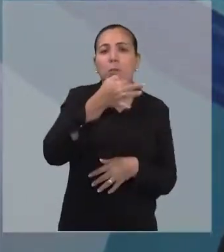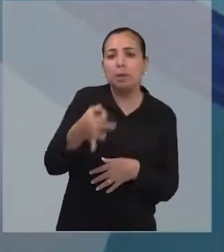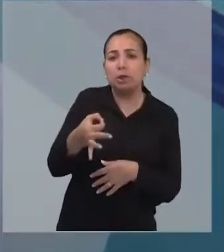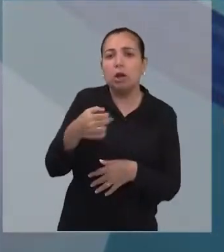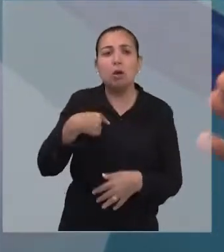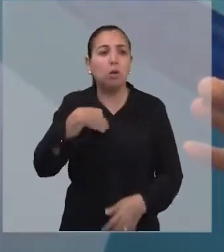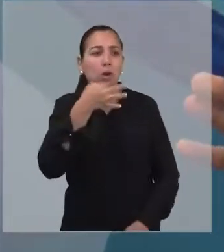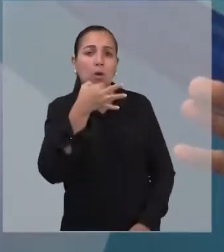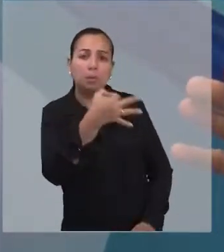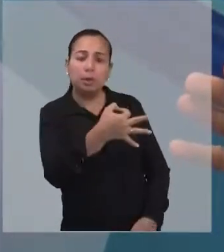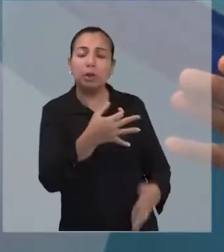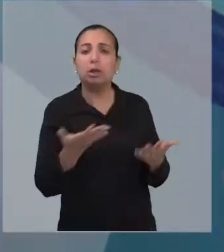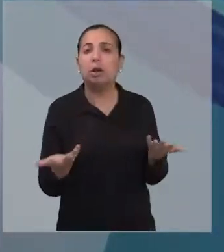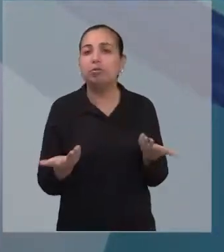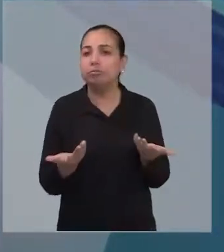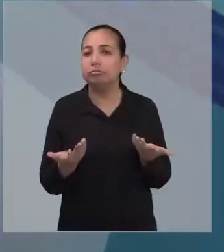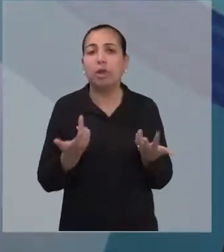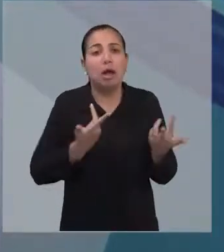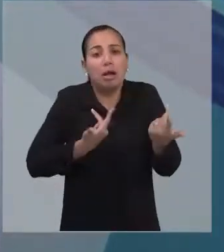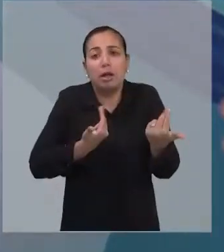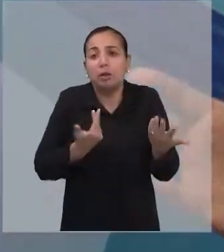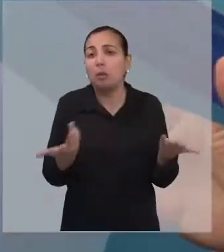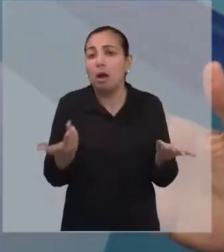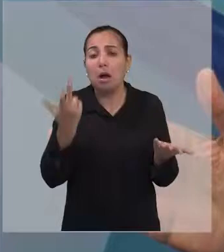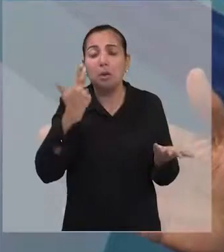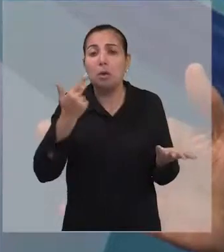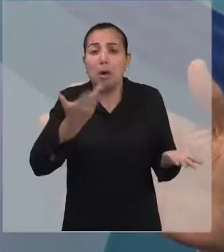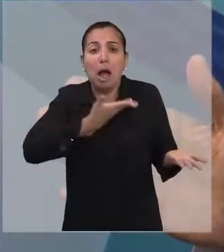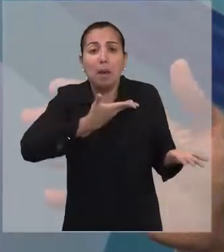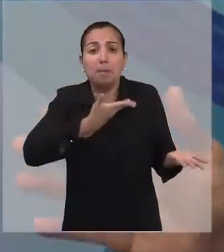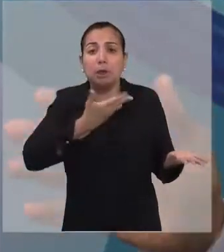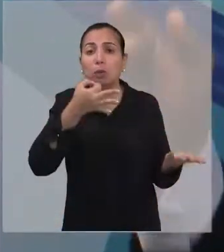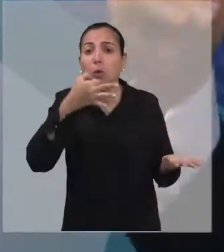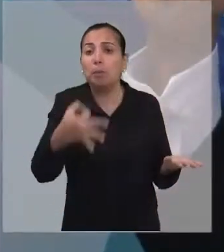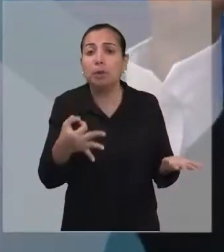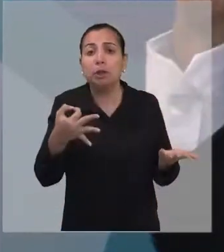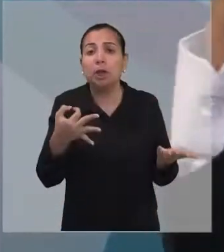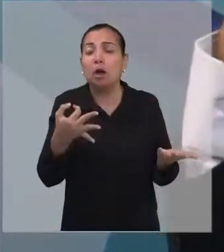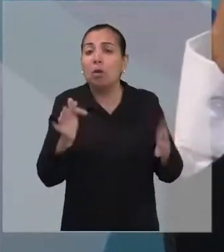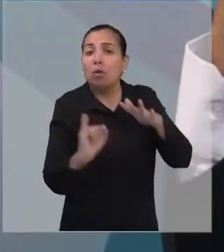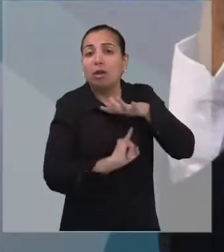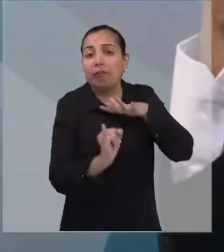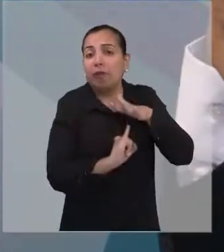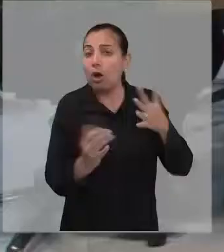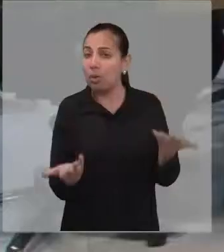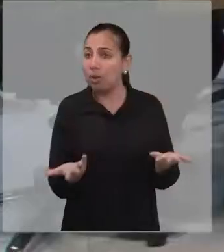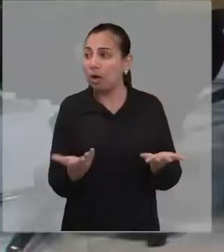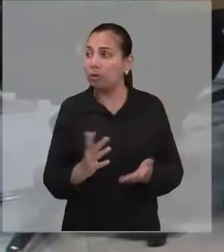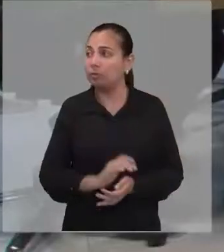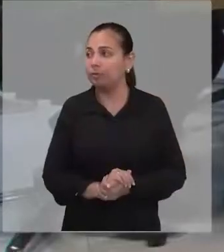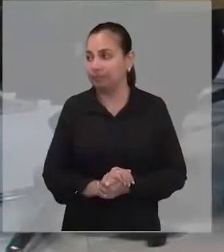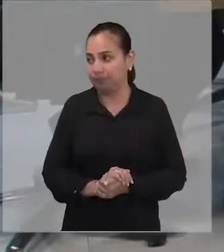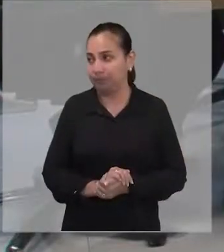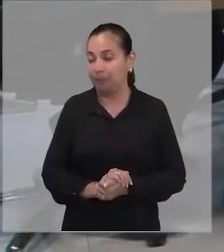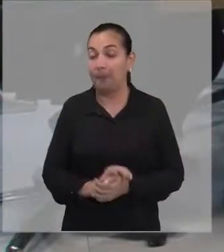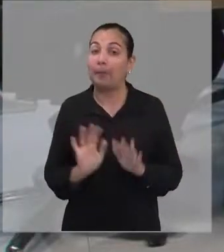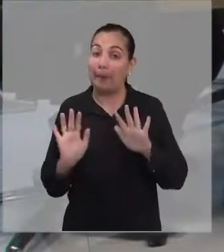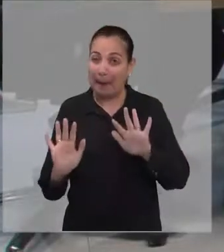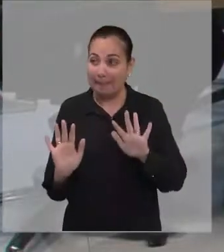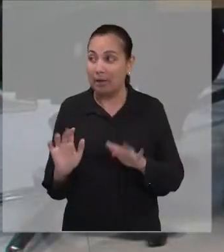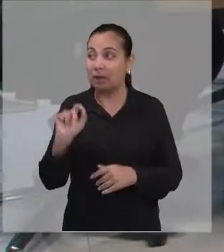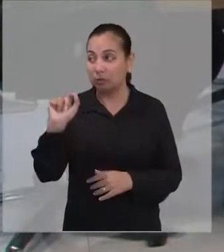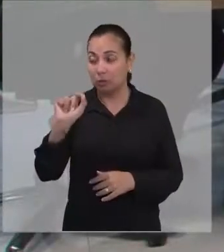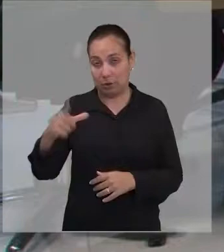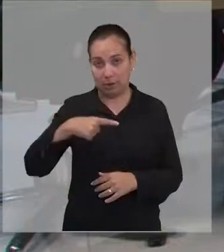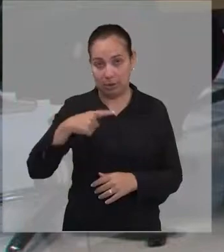me vinculando. Você me dá a sua opinião como meu amigo. Eu só assim, sem pensar questões do tipo, como já